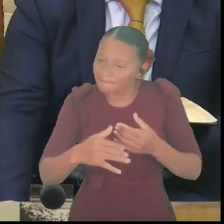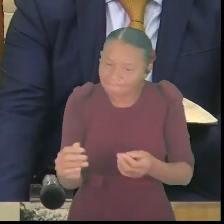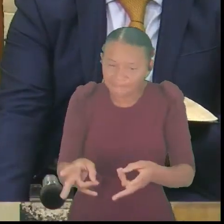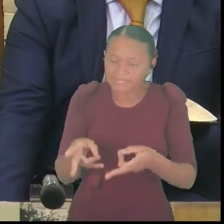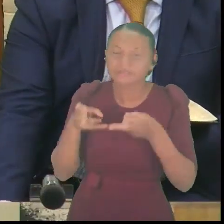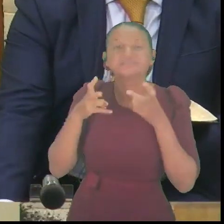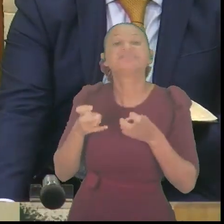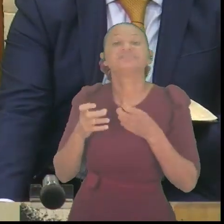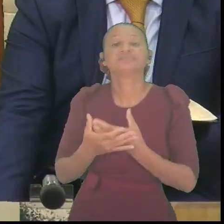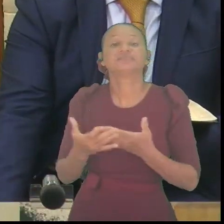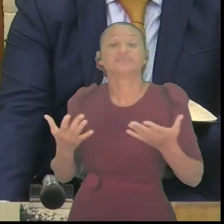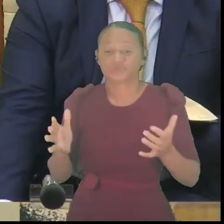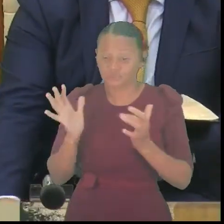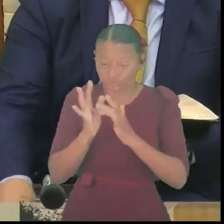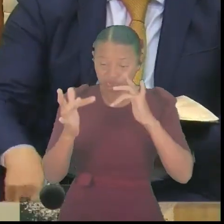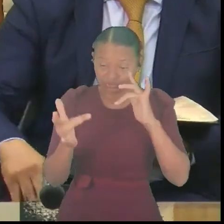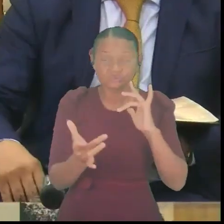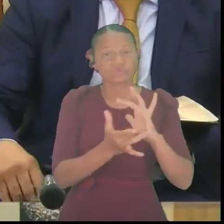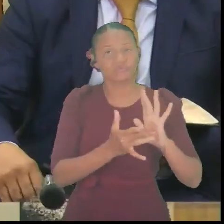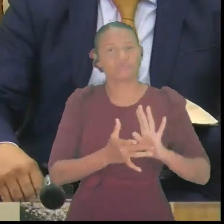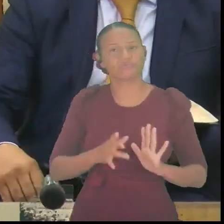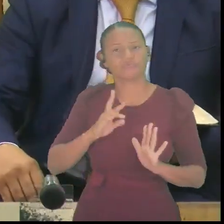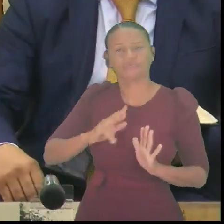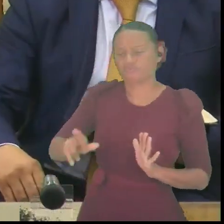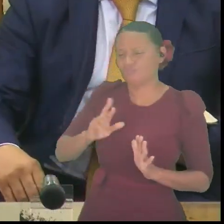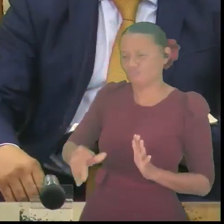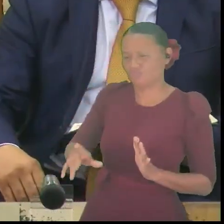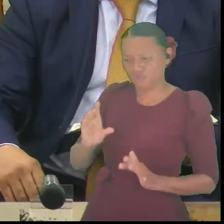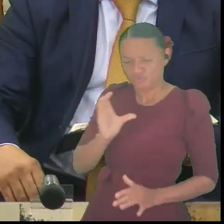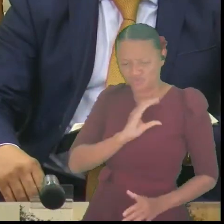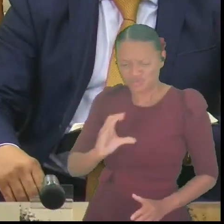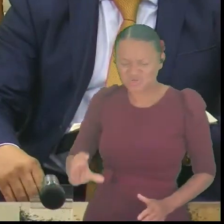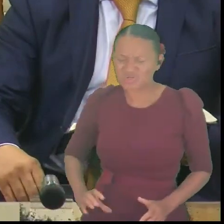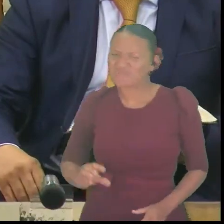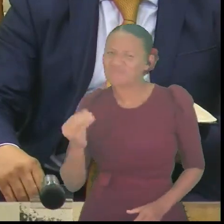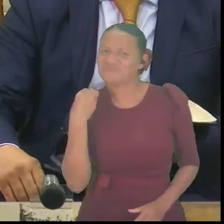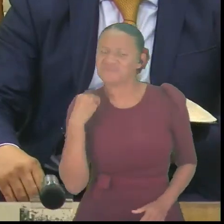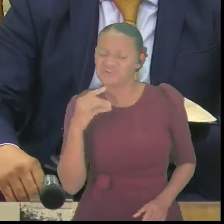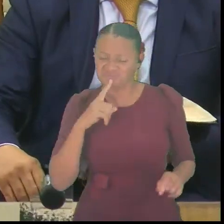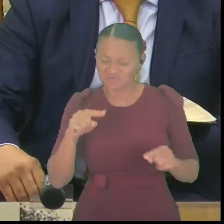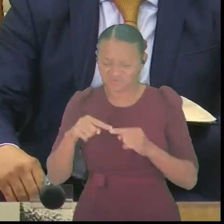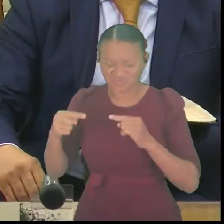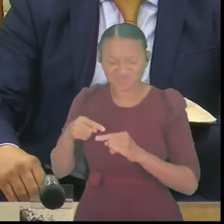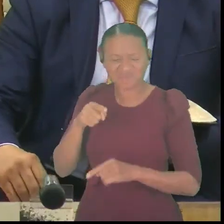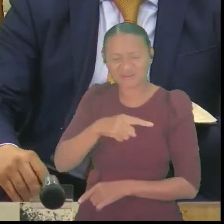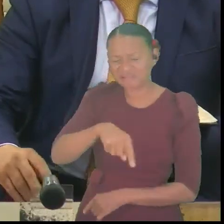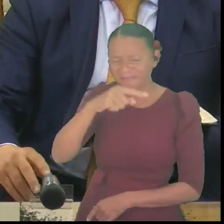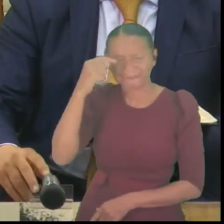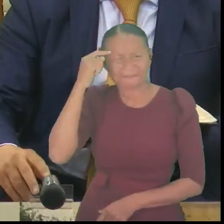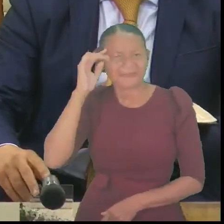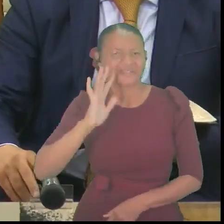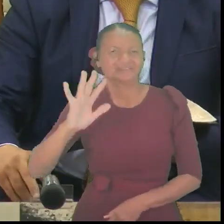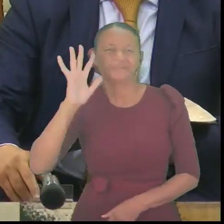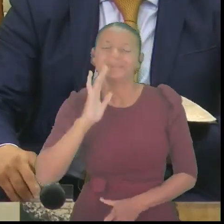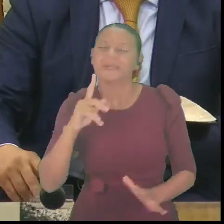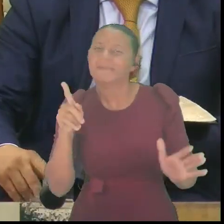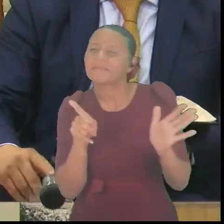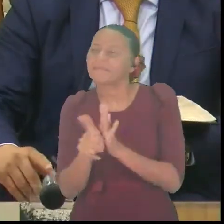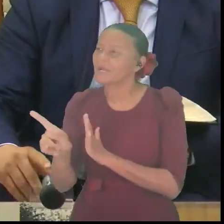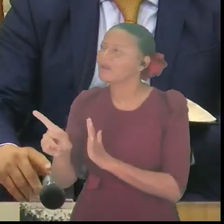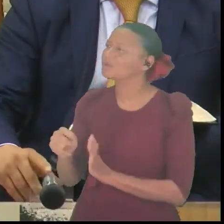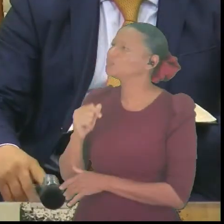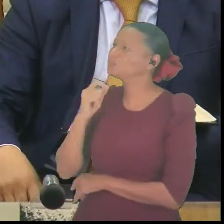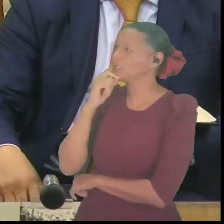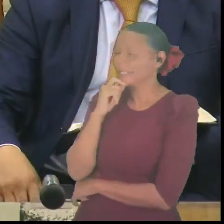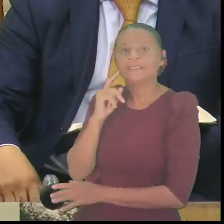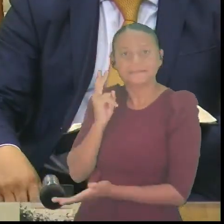na verdade Jesus não era um Cristo fraco conforme eles imaginavam. Mas uma grande pergunta que sempre fica